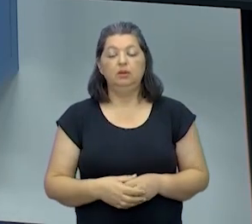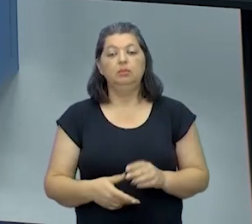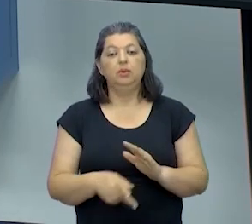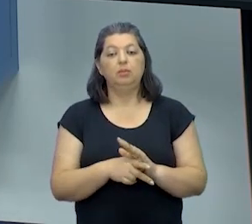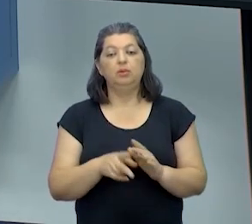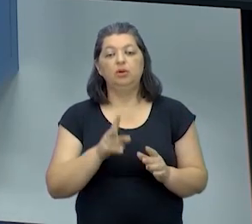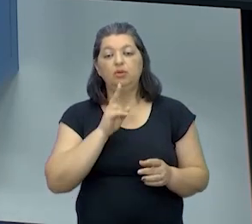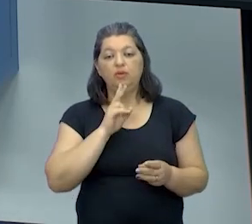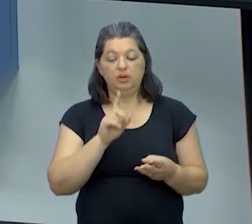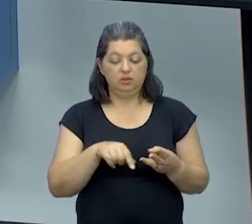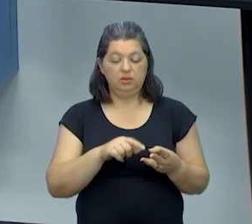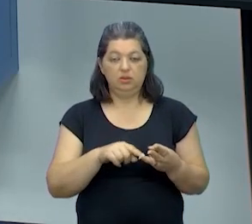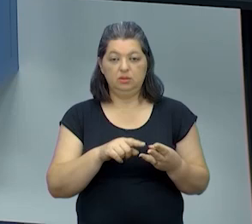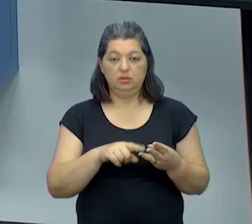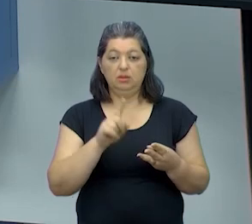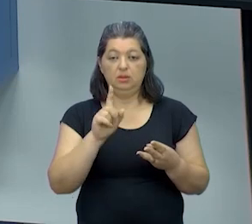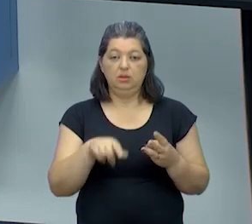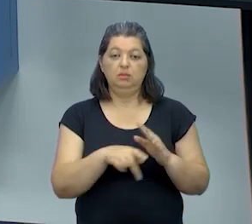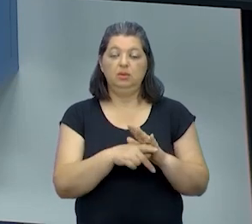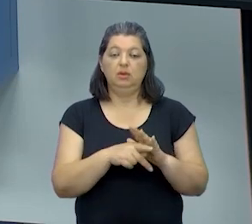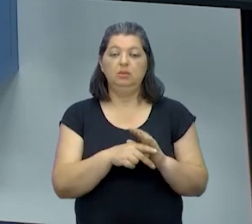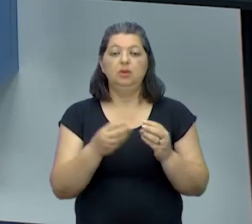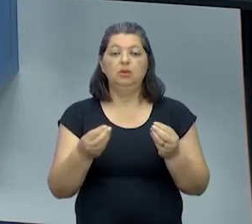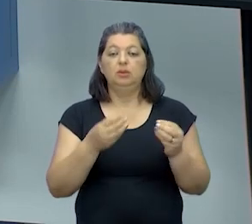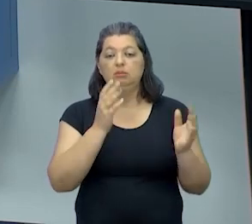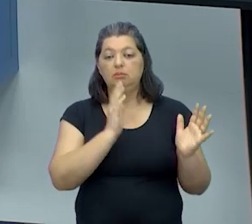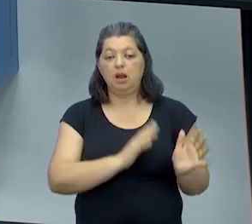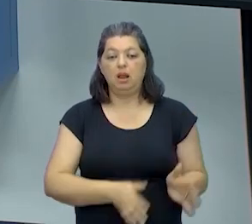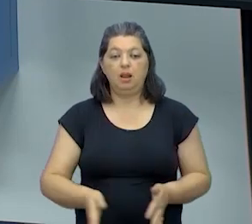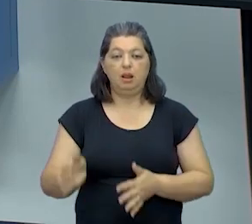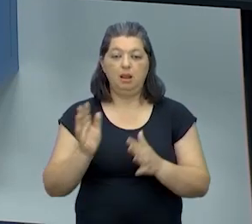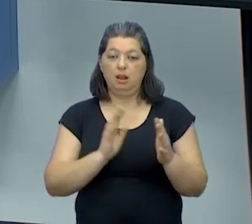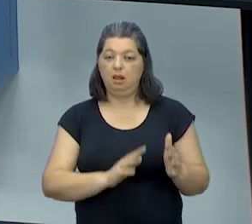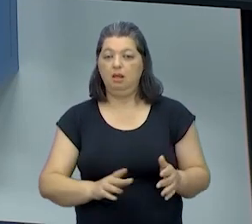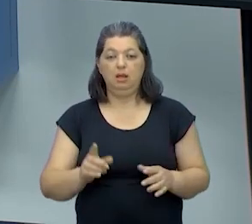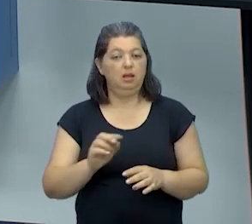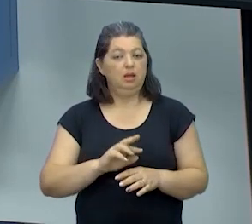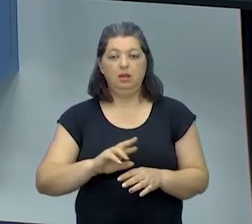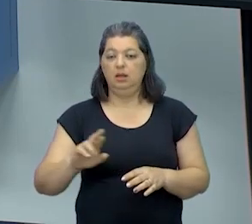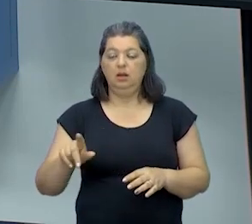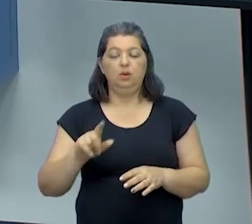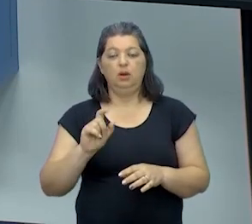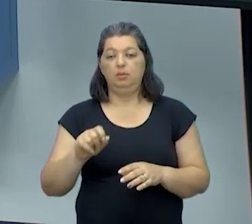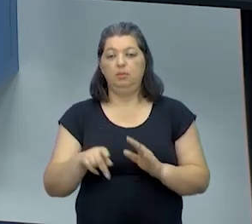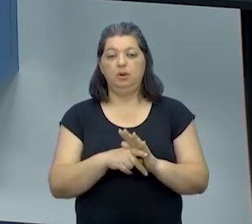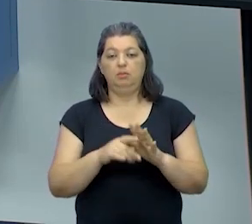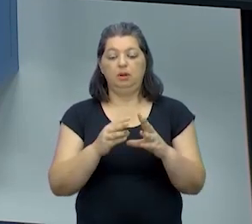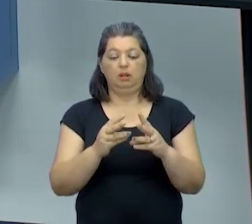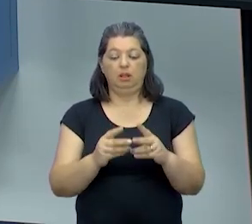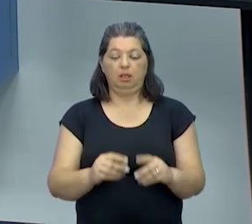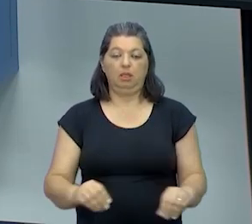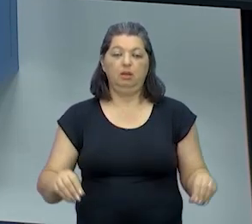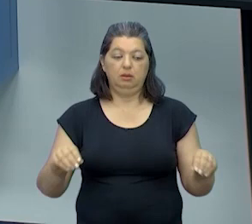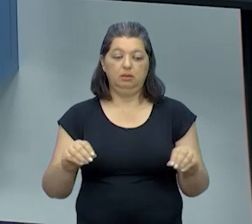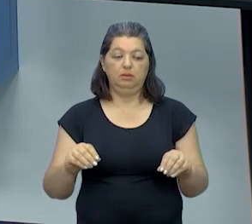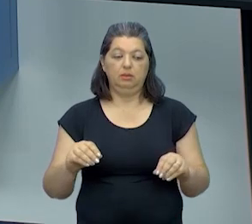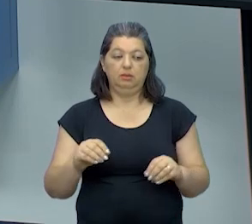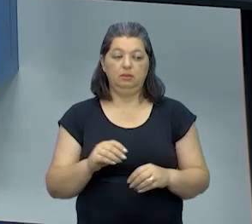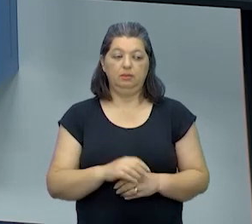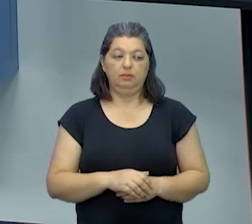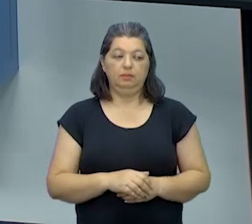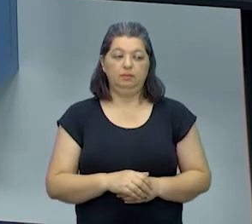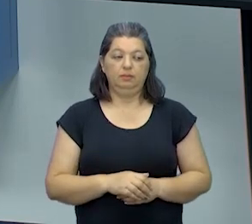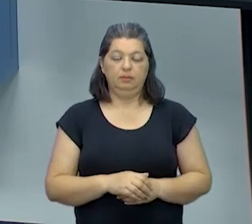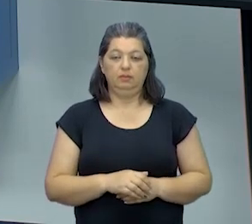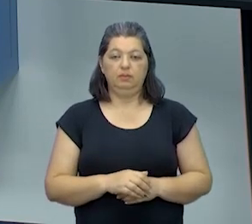ele está falando em relação à fonte de produção e não à degradação. Então, o polímero verde, na maioria das